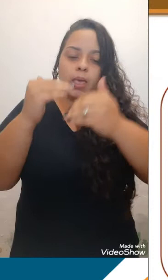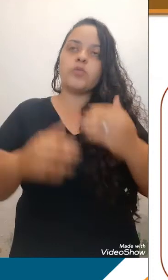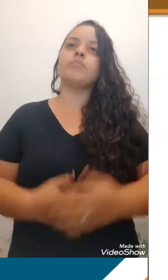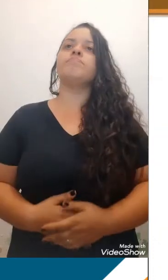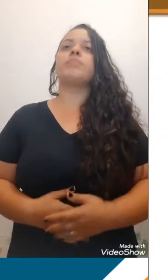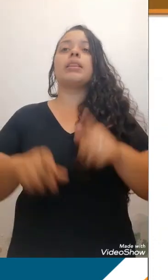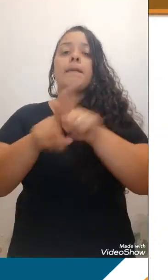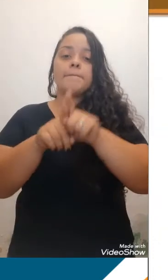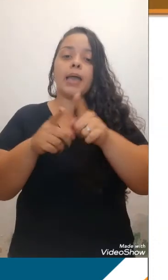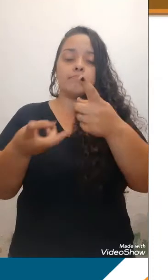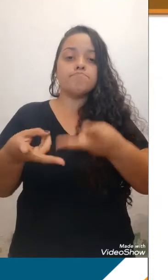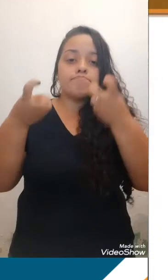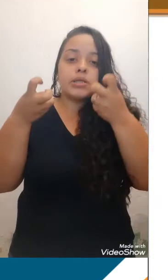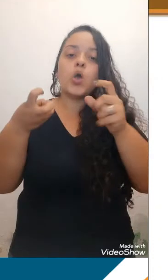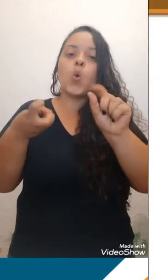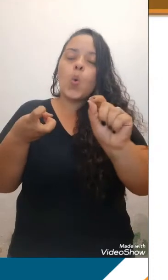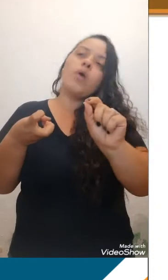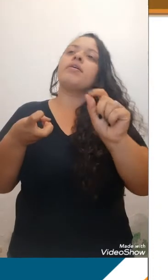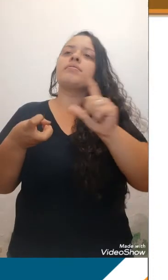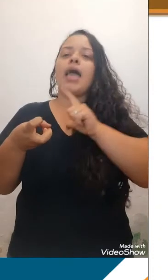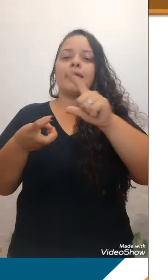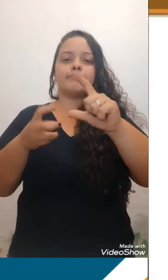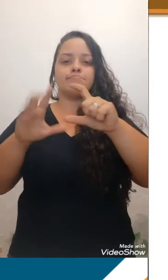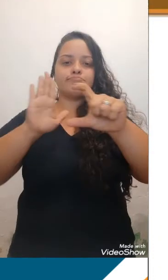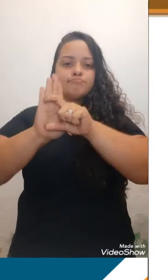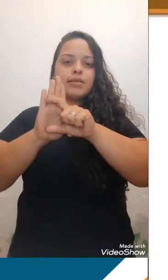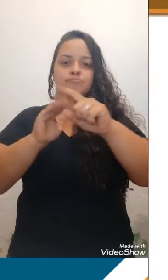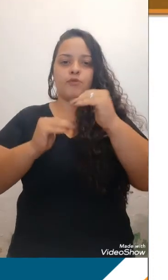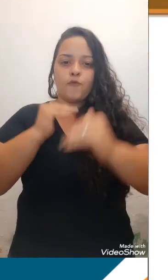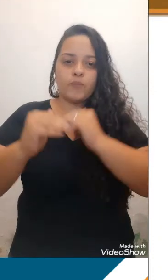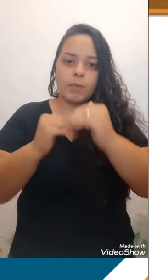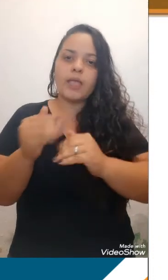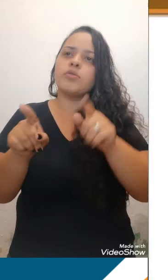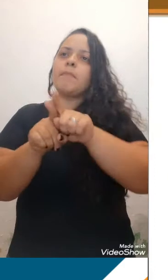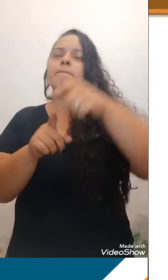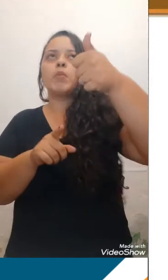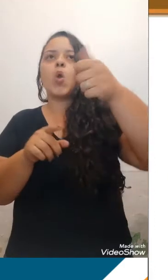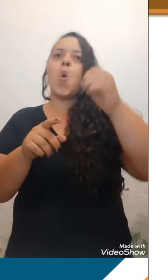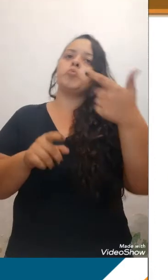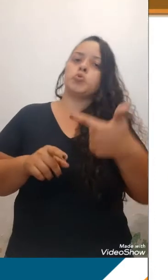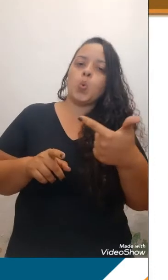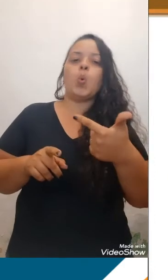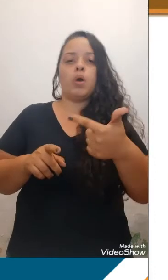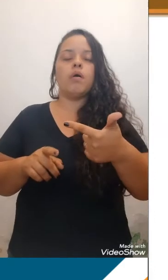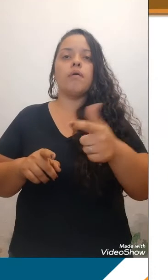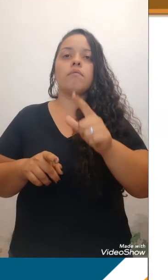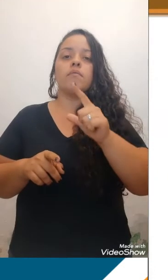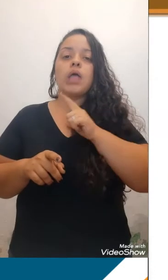desenvolvimento. Também percebam que o parágrafo de desenvolvimento, tanto o primeiro quanto o